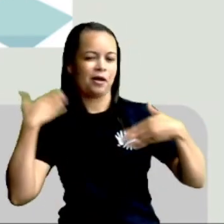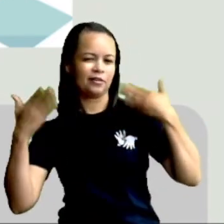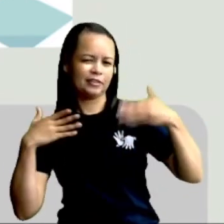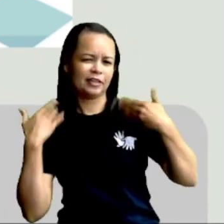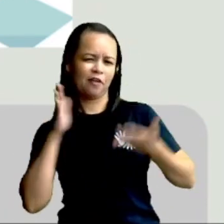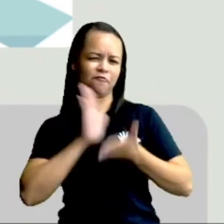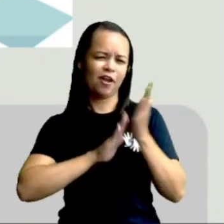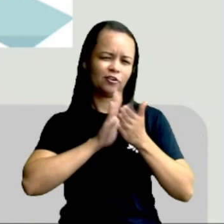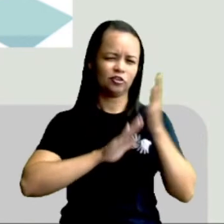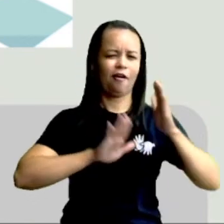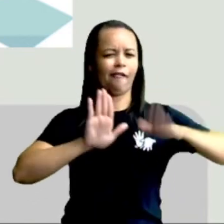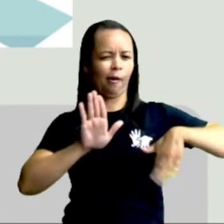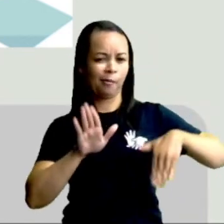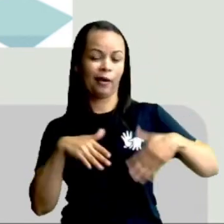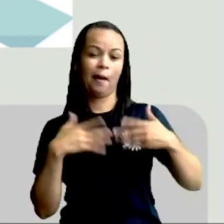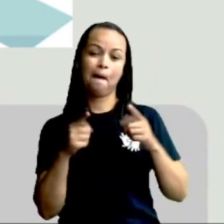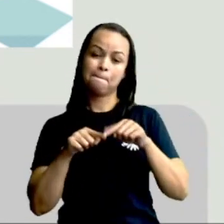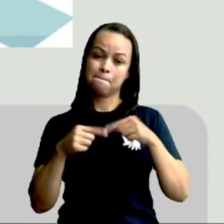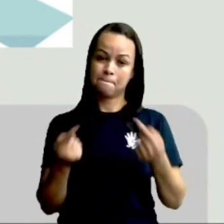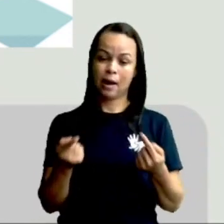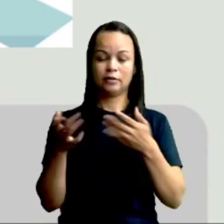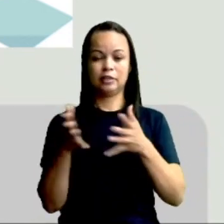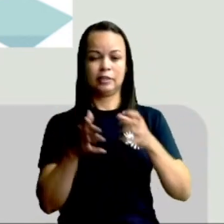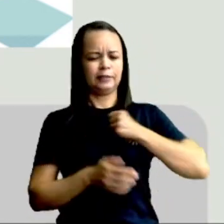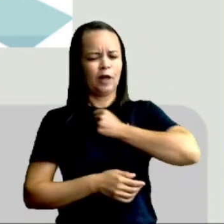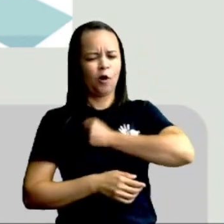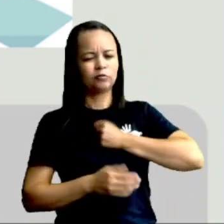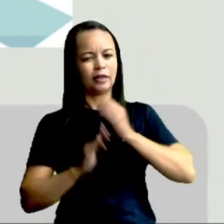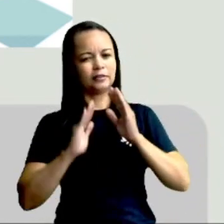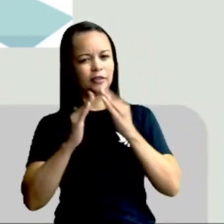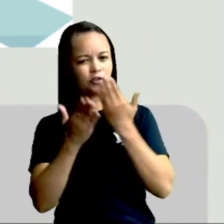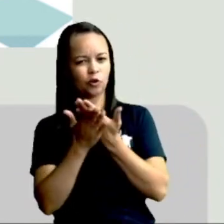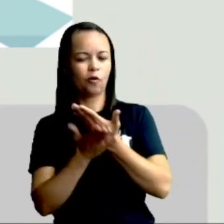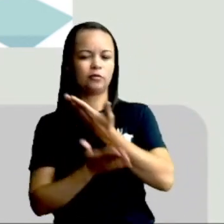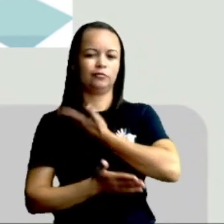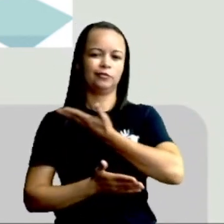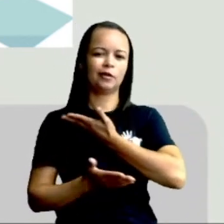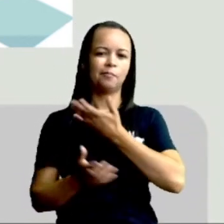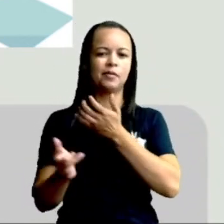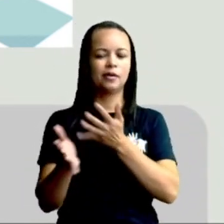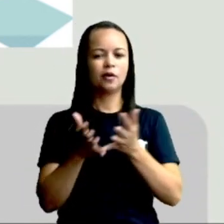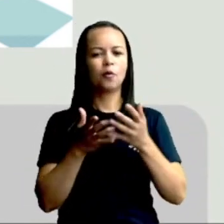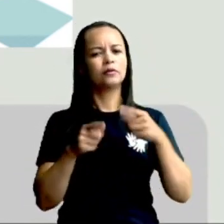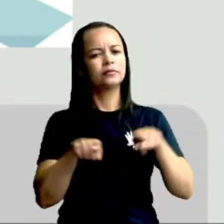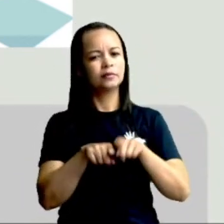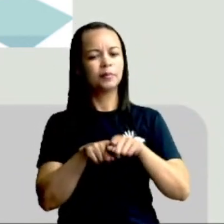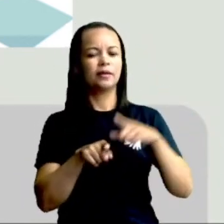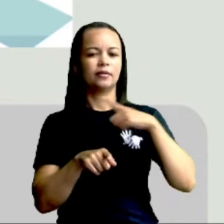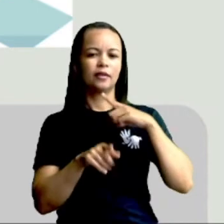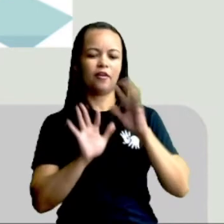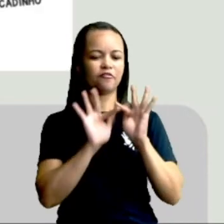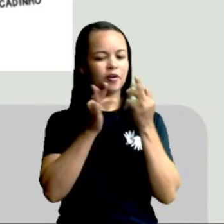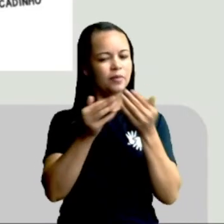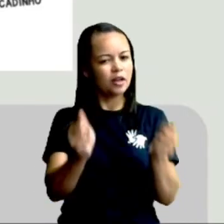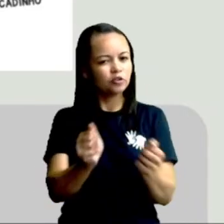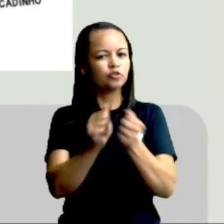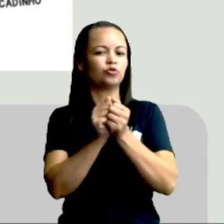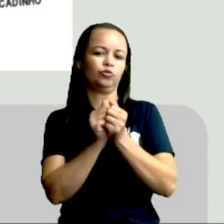passeios, viajar, ir à praia. Mas apesar da saudade da escola e dos amigos, também foi bom ter os pais o tempo todo para